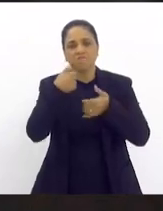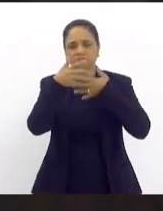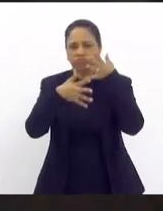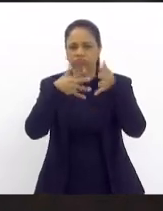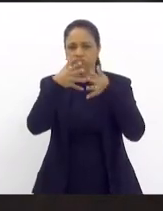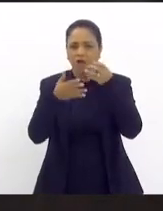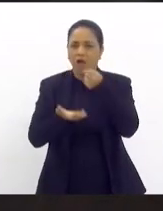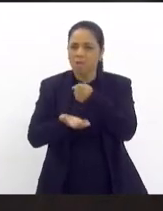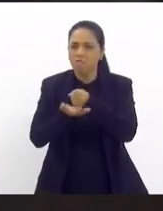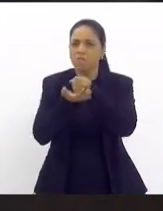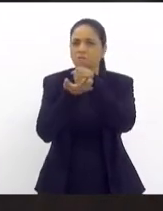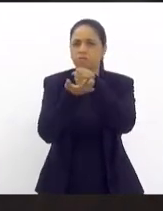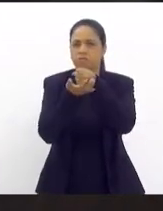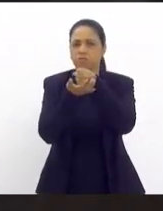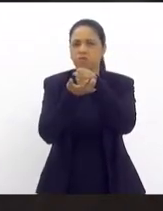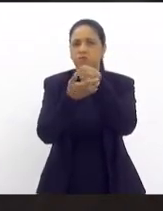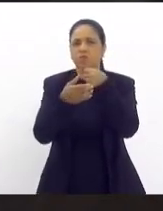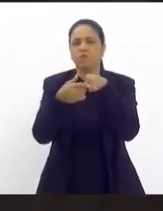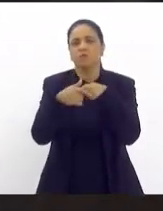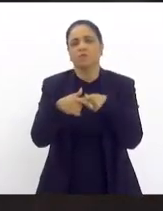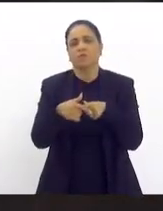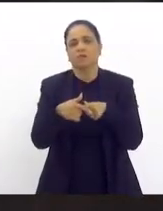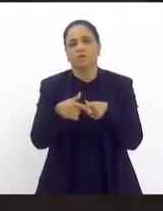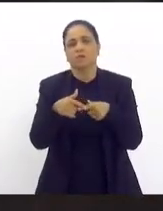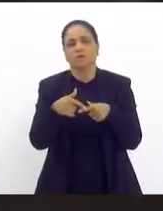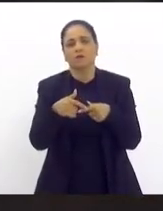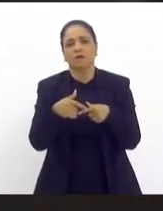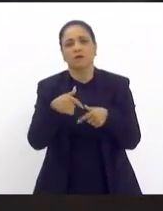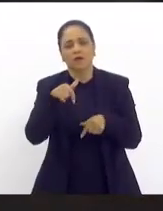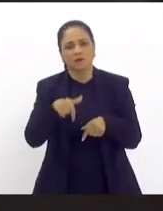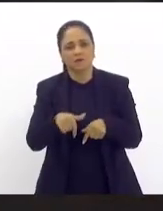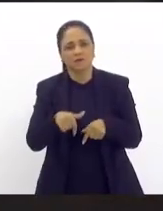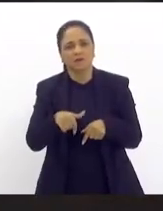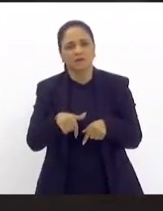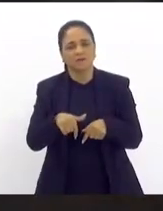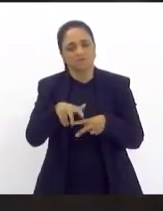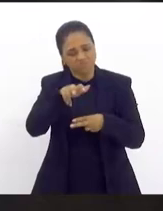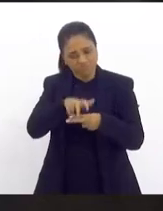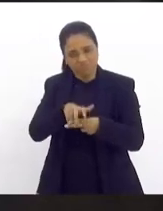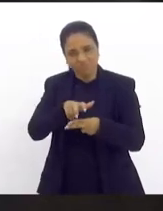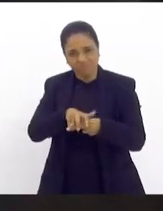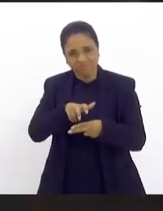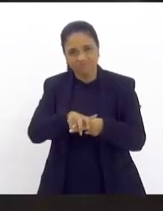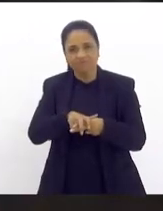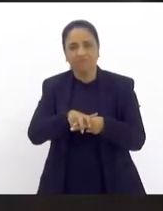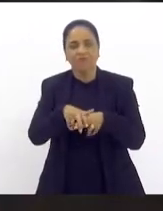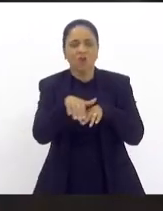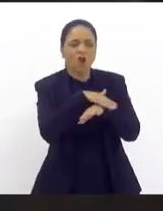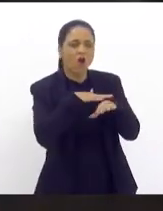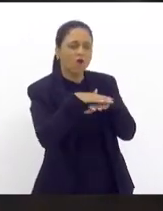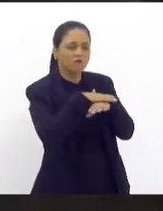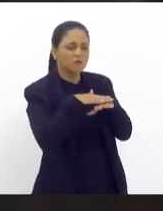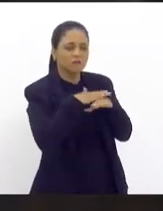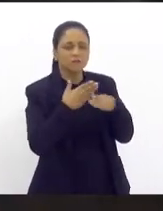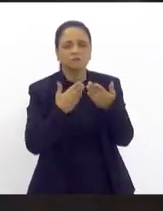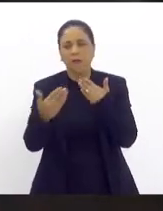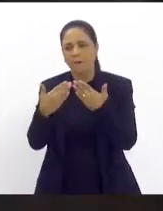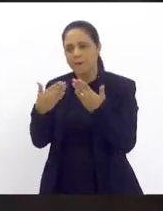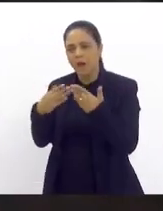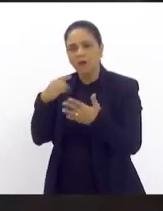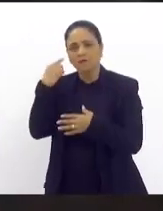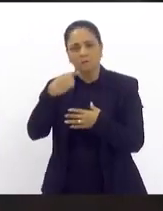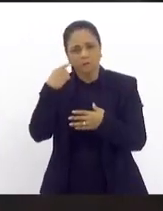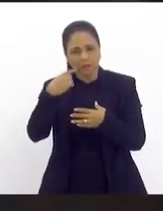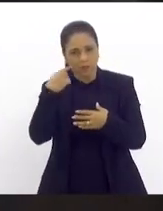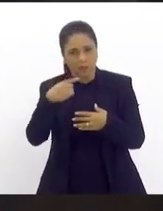de apoio eu vou estar aqui ali embaixo falando com alguns deputados e deputados mas